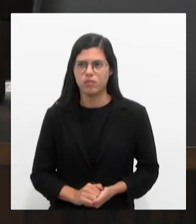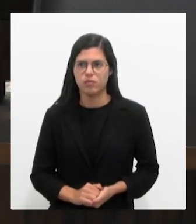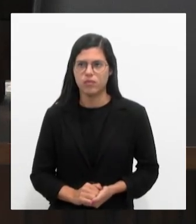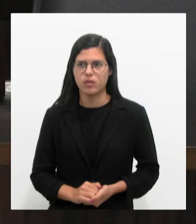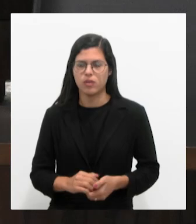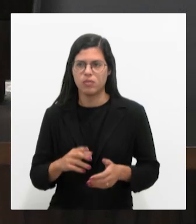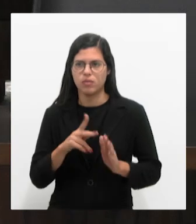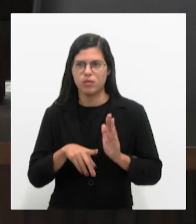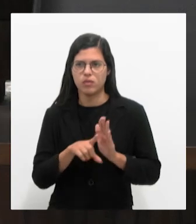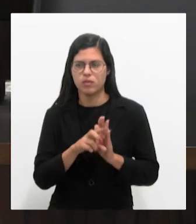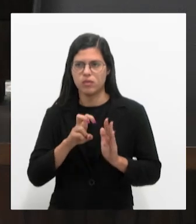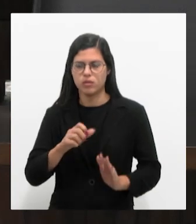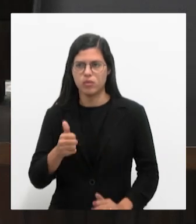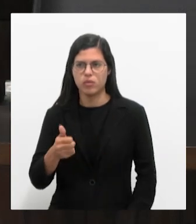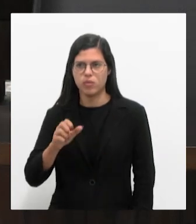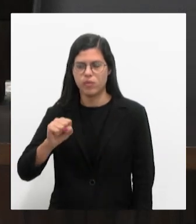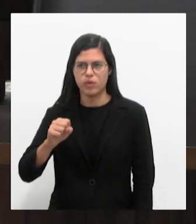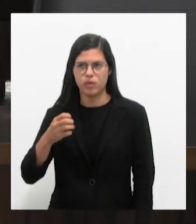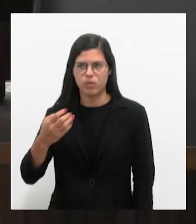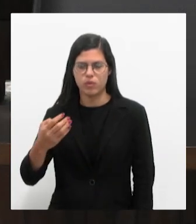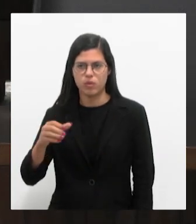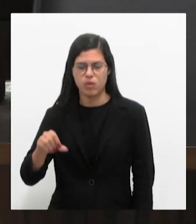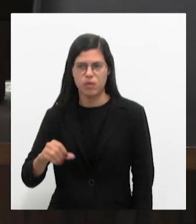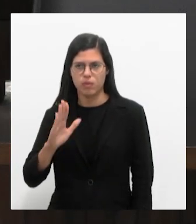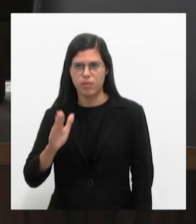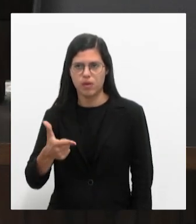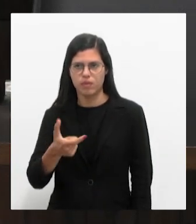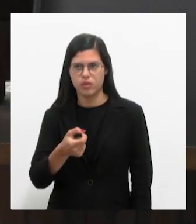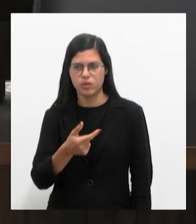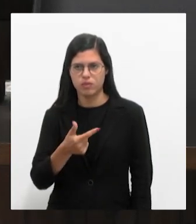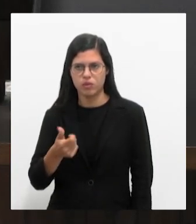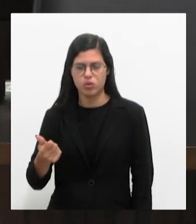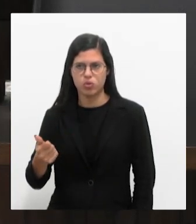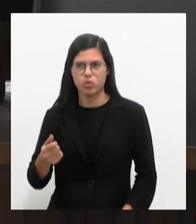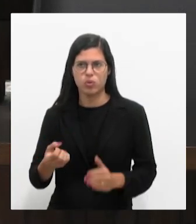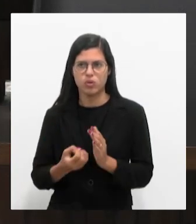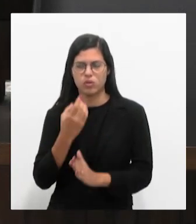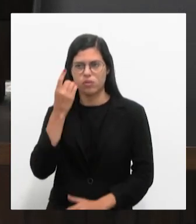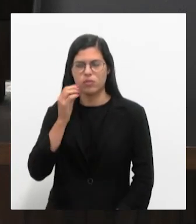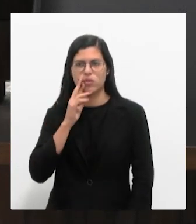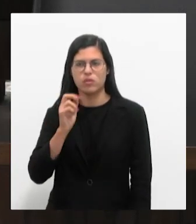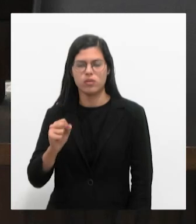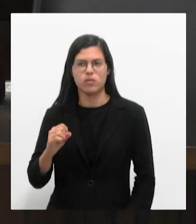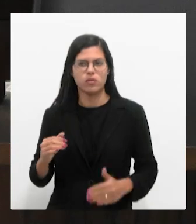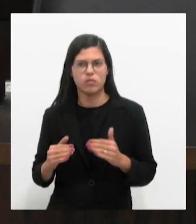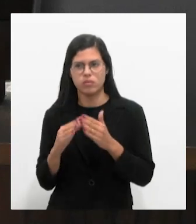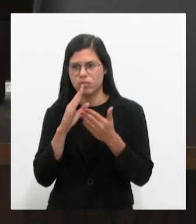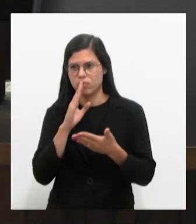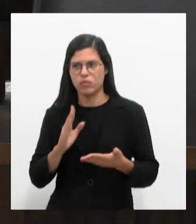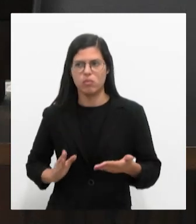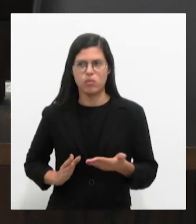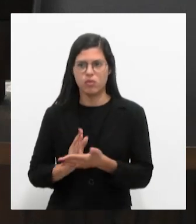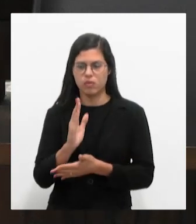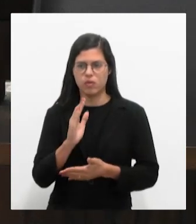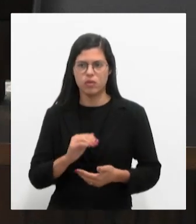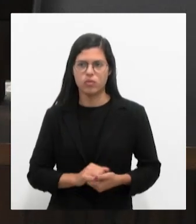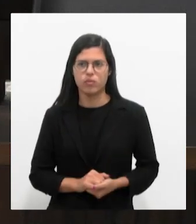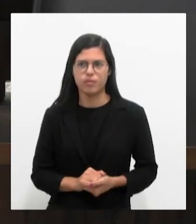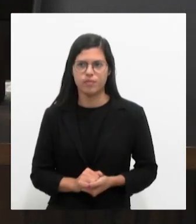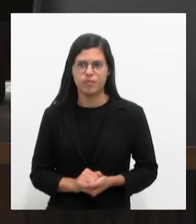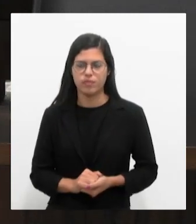Projeto de lei 5189 de 2021, deputado Rodrigo Amorim. Os senhores que aprovam, permaneçam como estão.